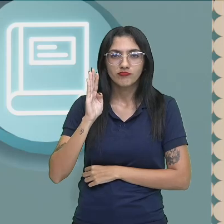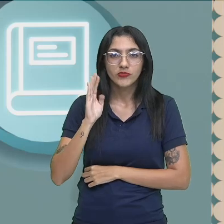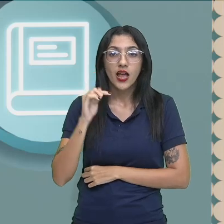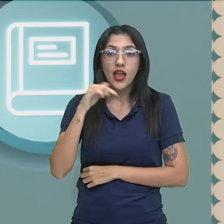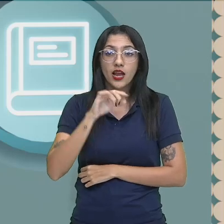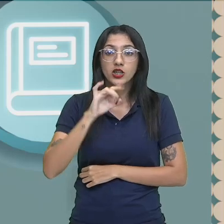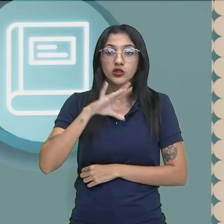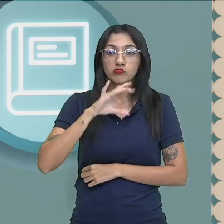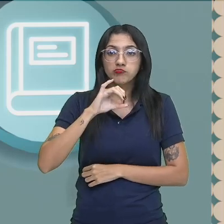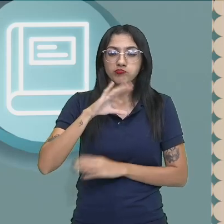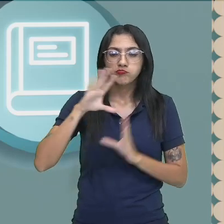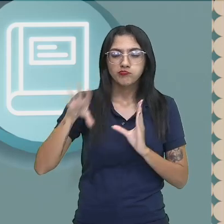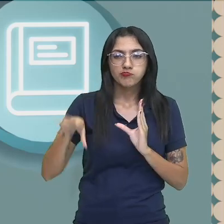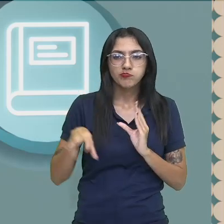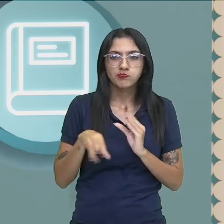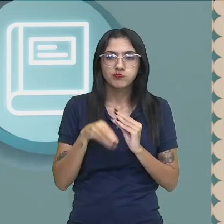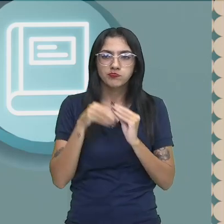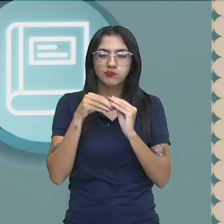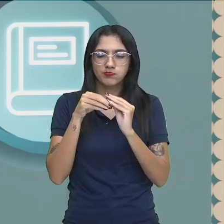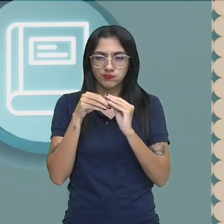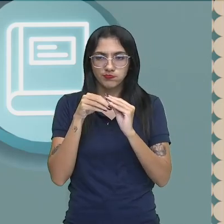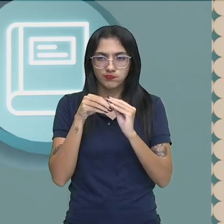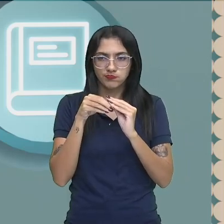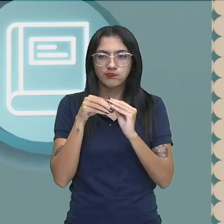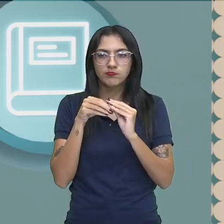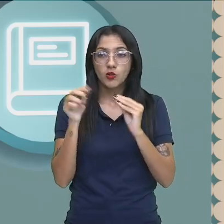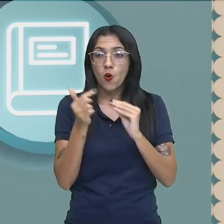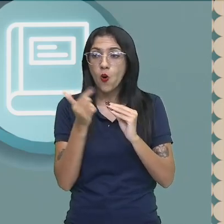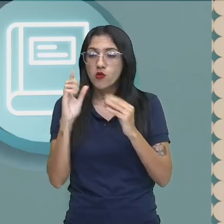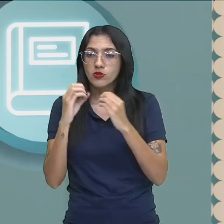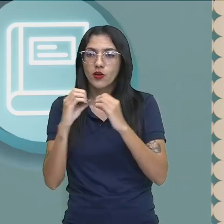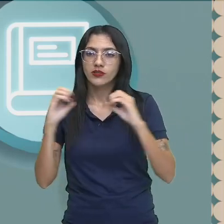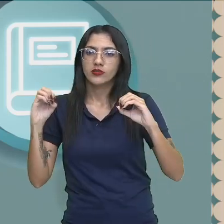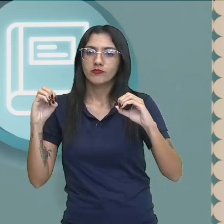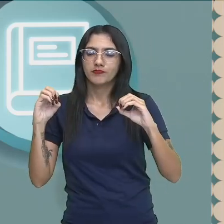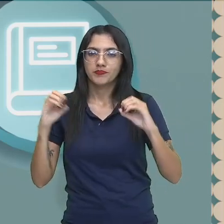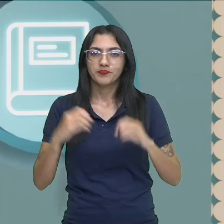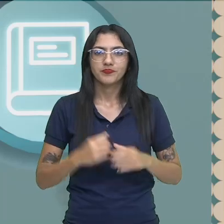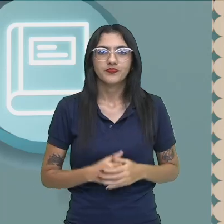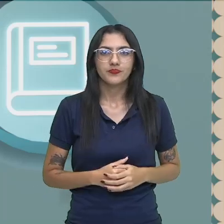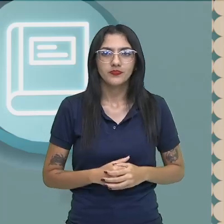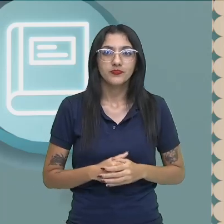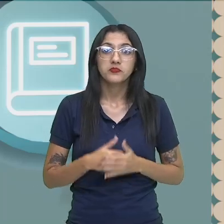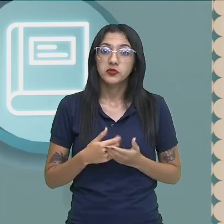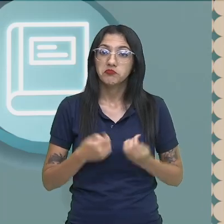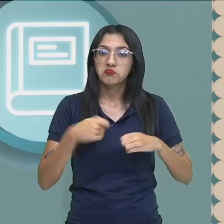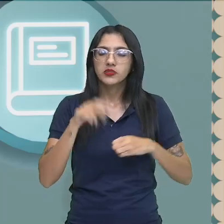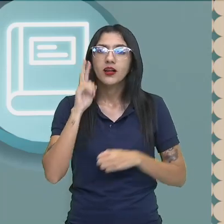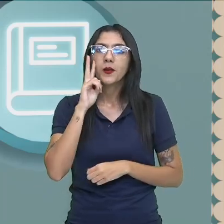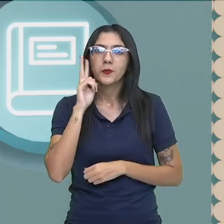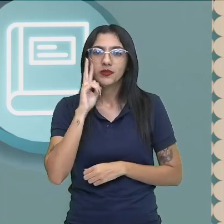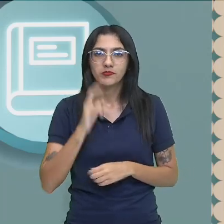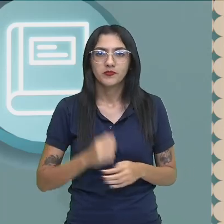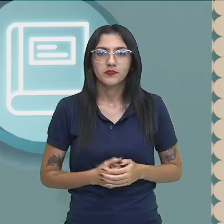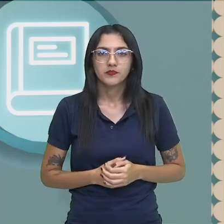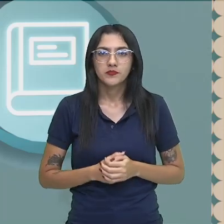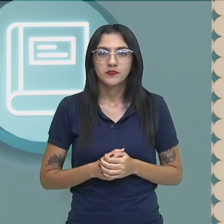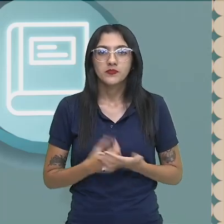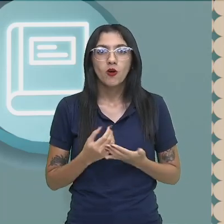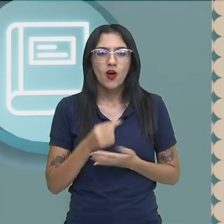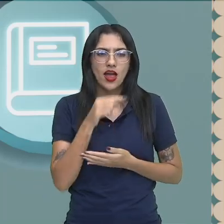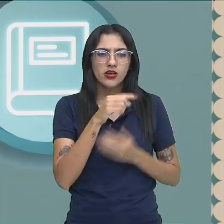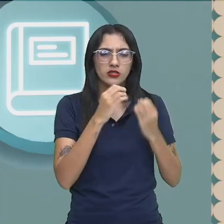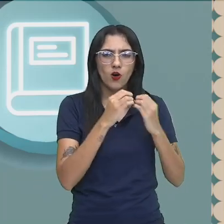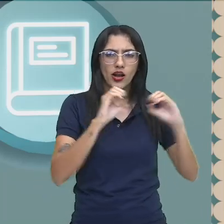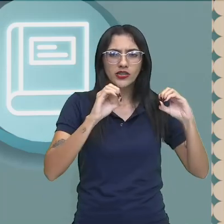está subordinada a esta oração principal. Não esqueçam que não é porque a oração